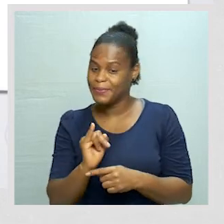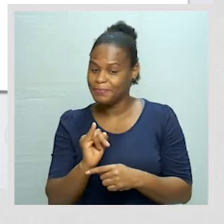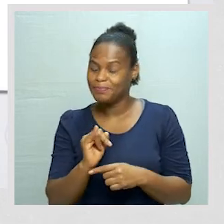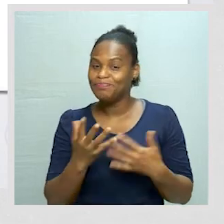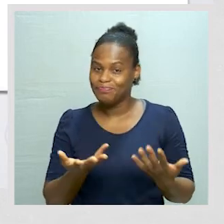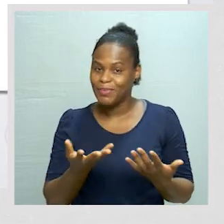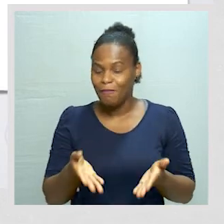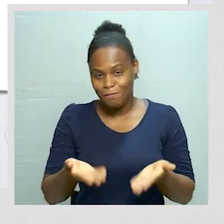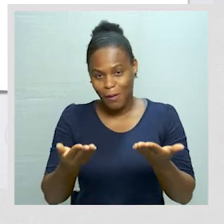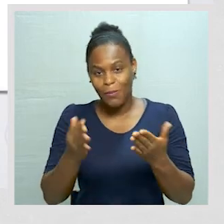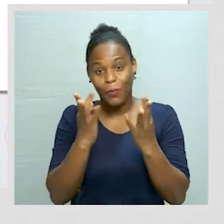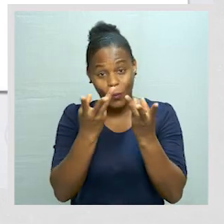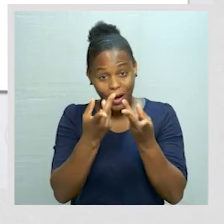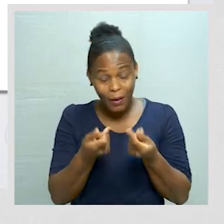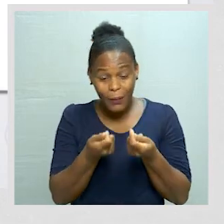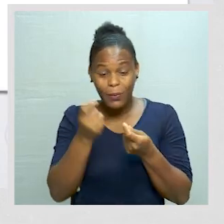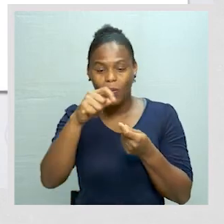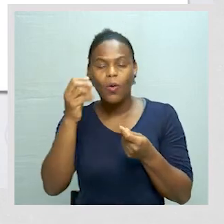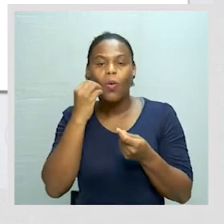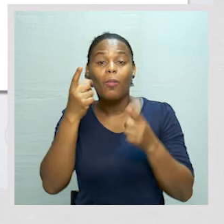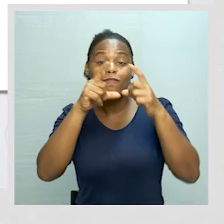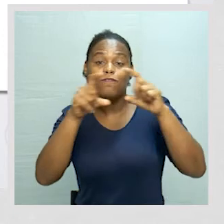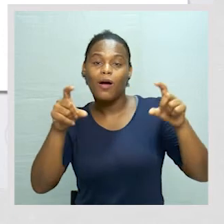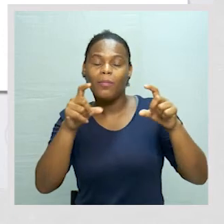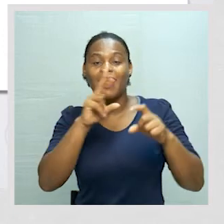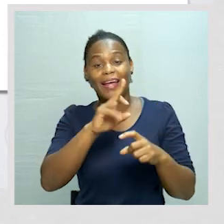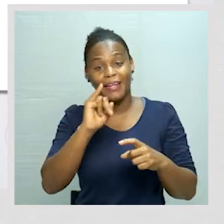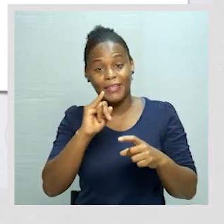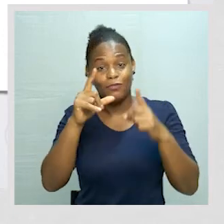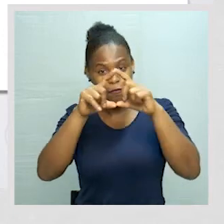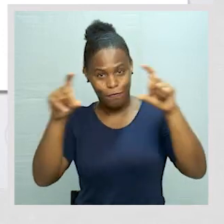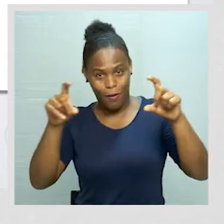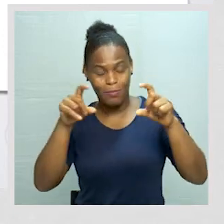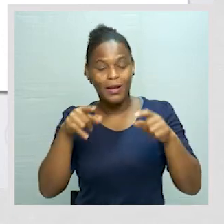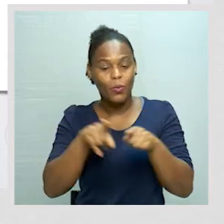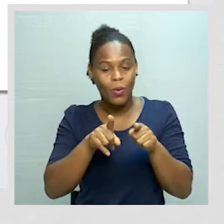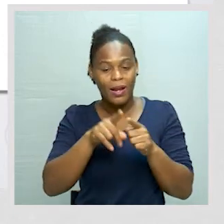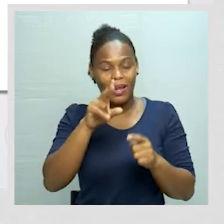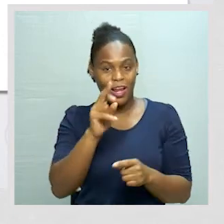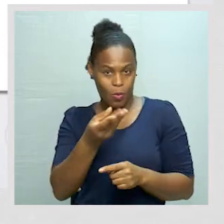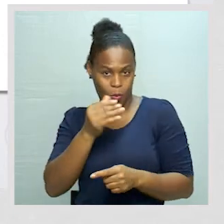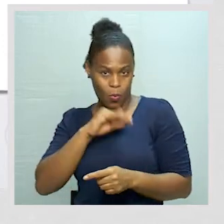interno. Então, vamos calcular, vamos pôr como é a fórmula de calcular o rendimento interno, que são